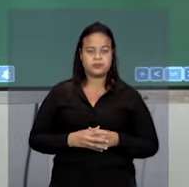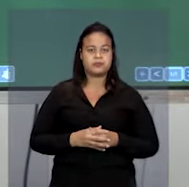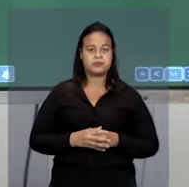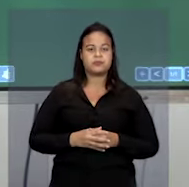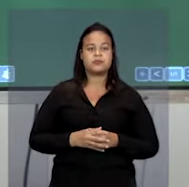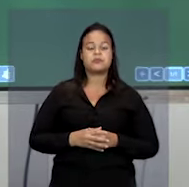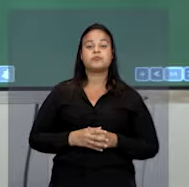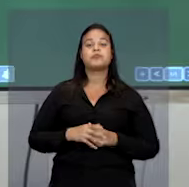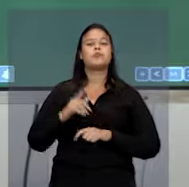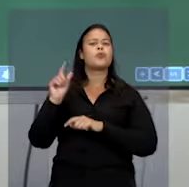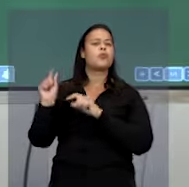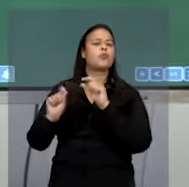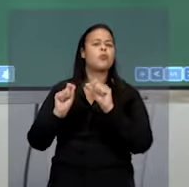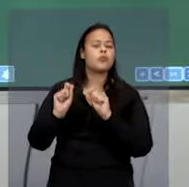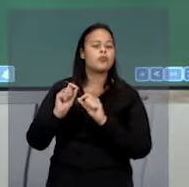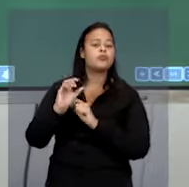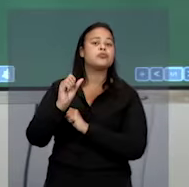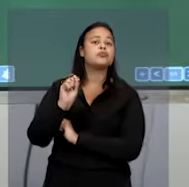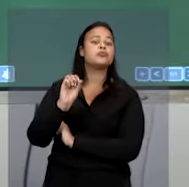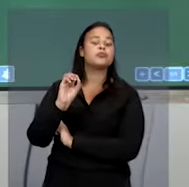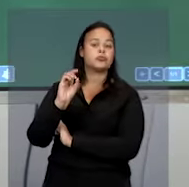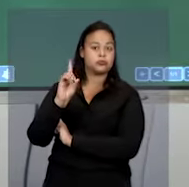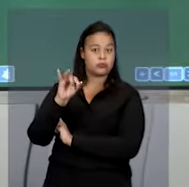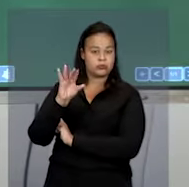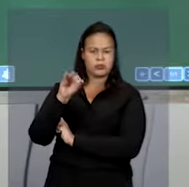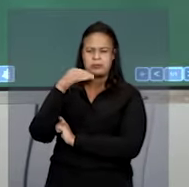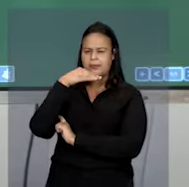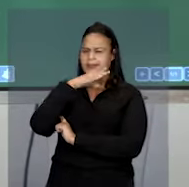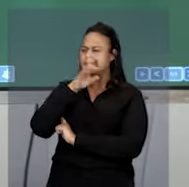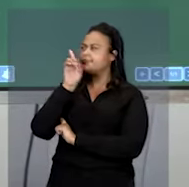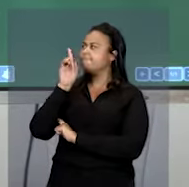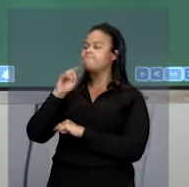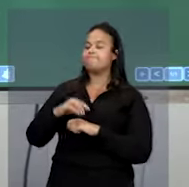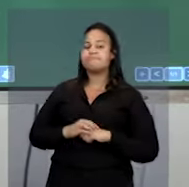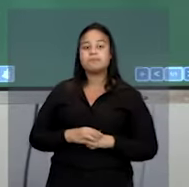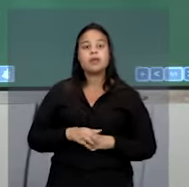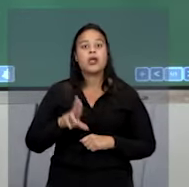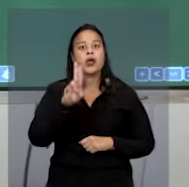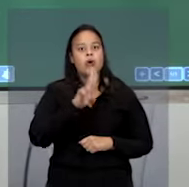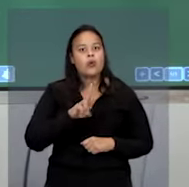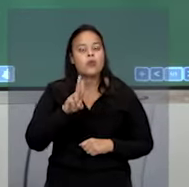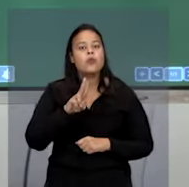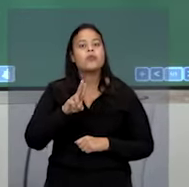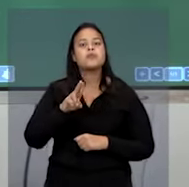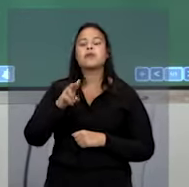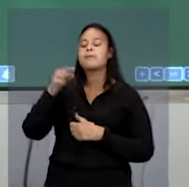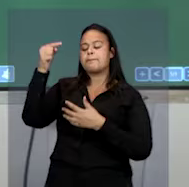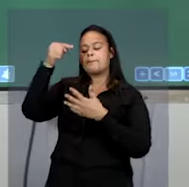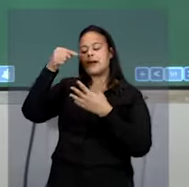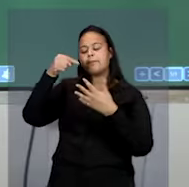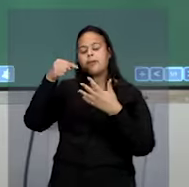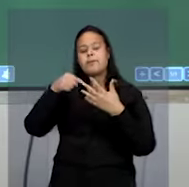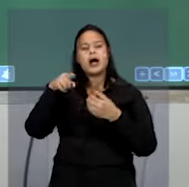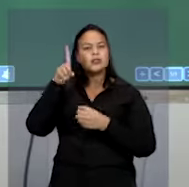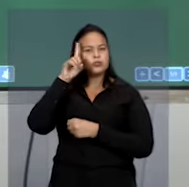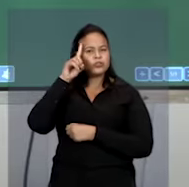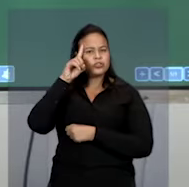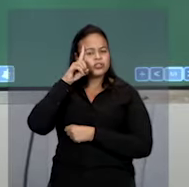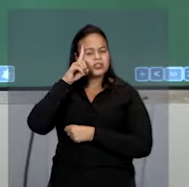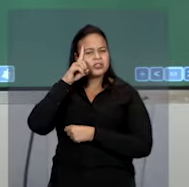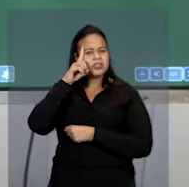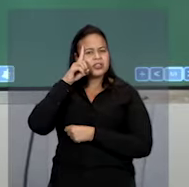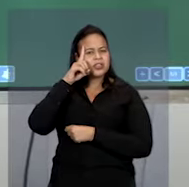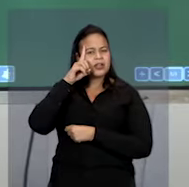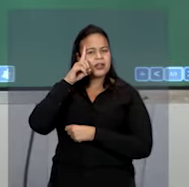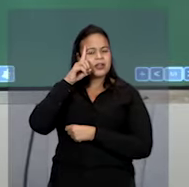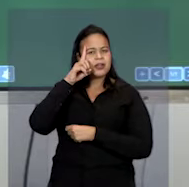De quê? De sódio, né? Percebam que quando a gente usa o bicarbonato, que está no nosso dia a dia, geralmente é para corrigir